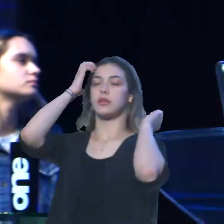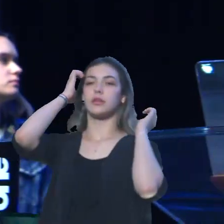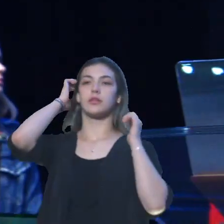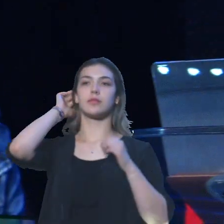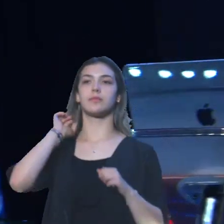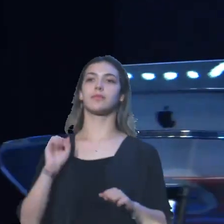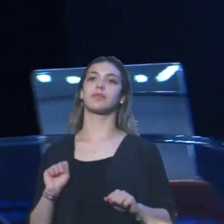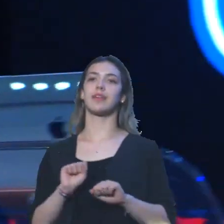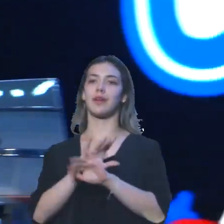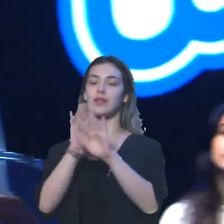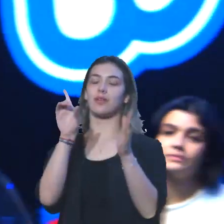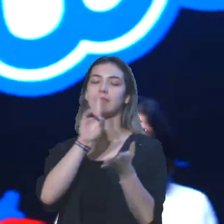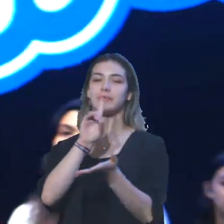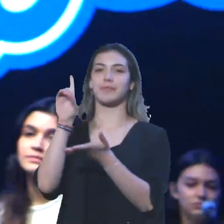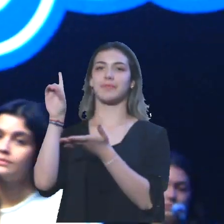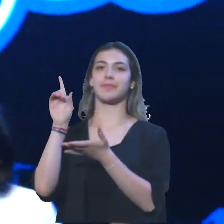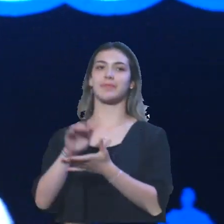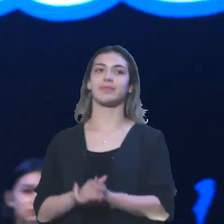Glória a Deus.